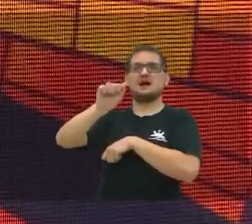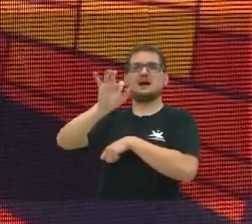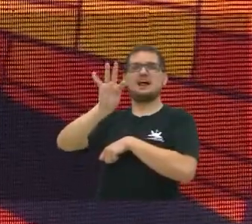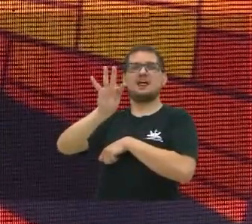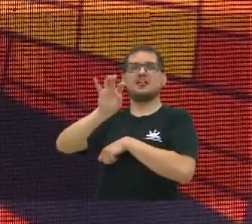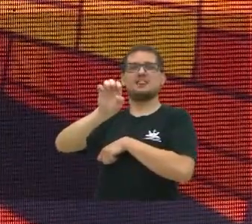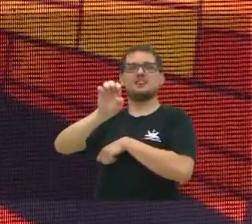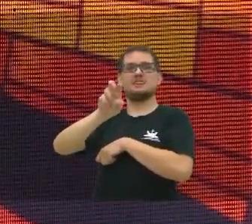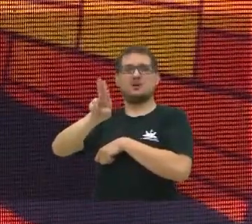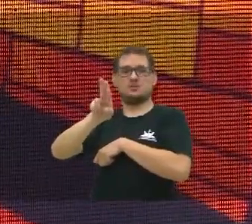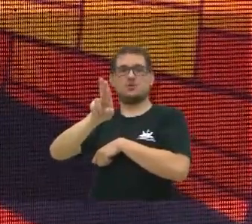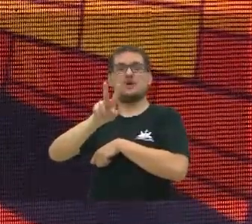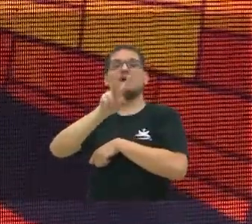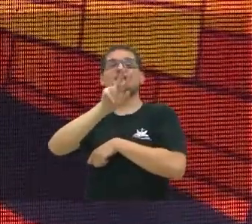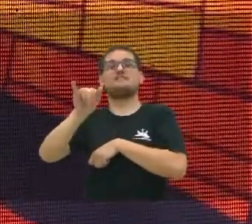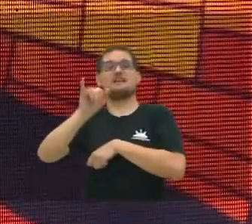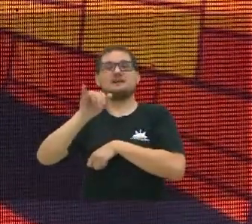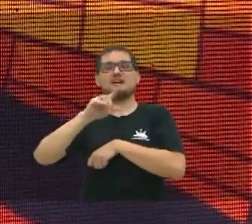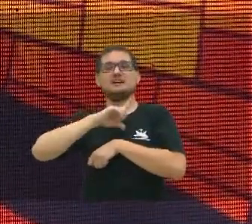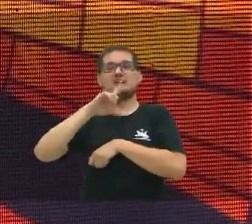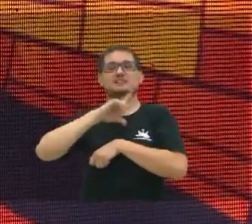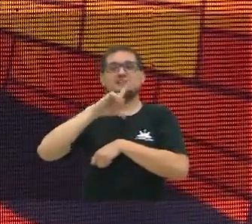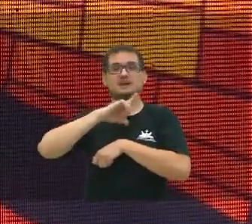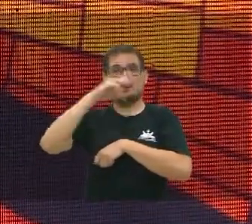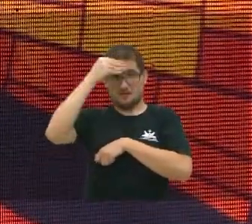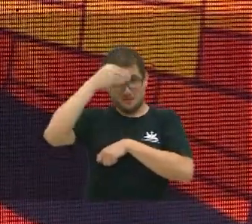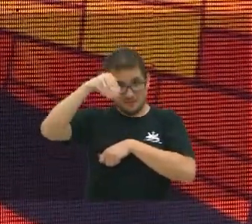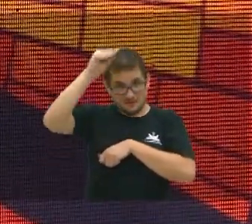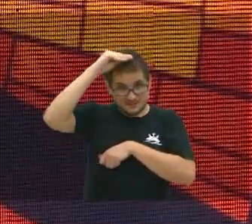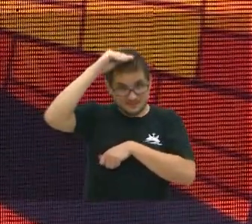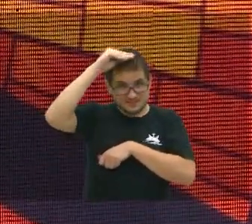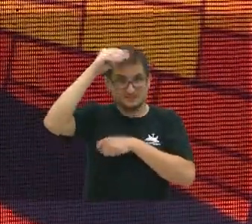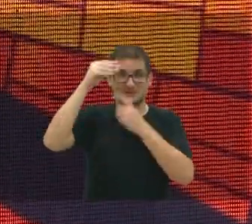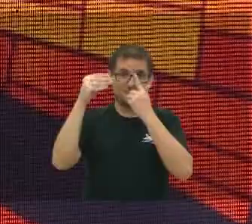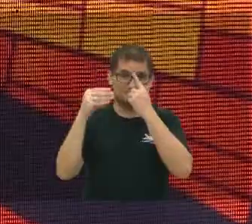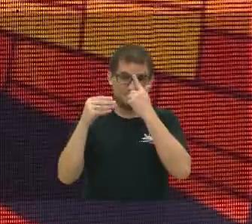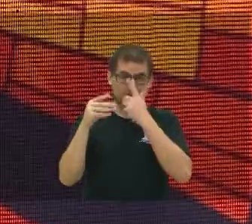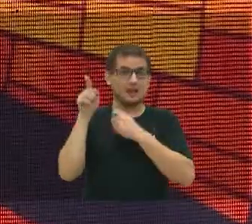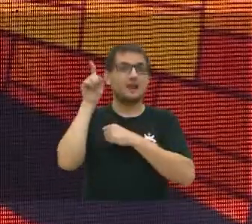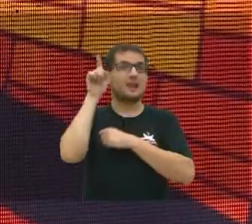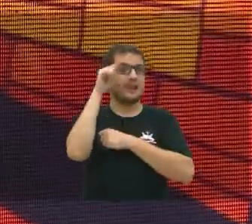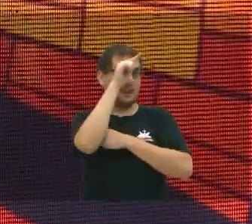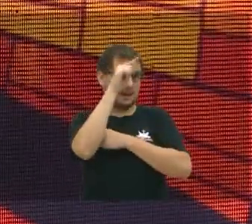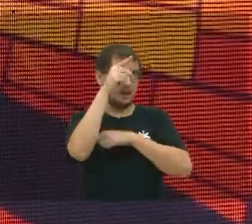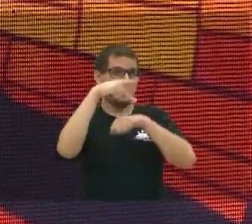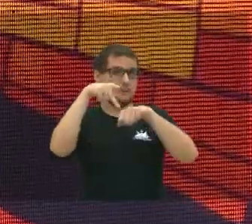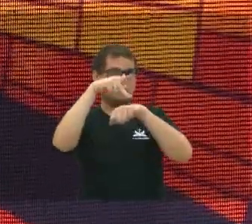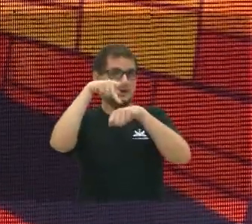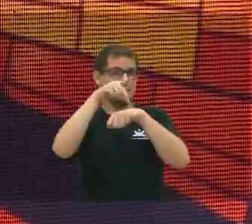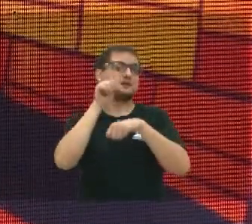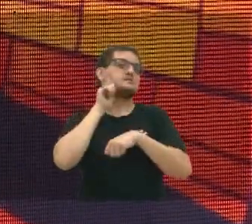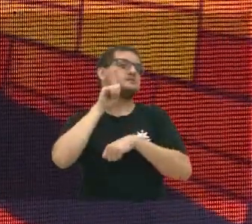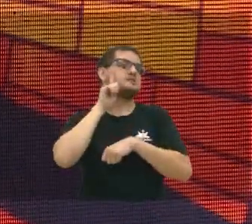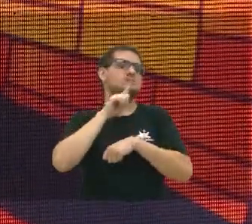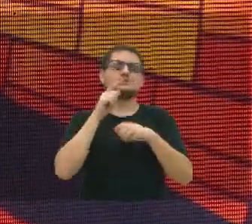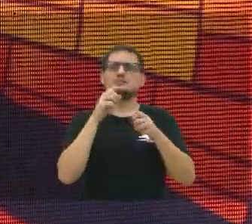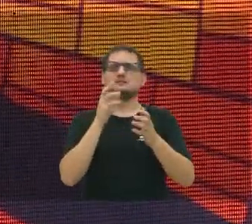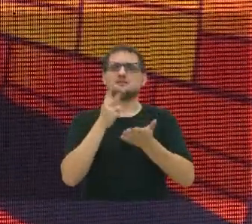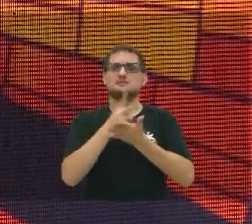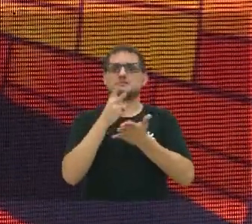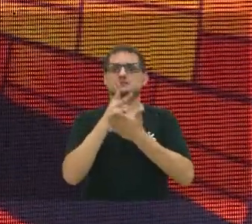batizadas nos Estados Unidos todo ano, e neste ano não vai ser diferente.